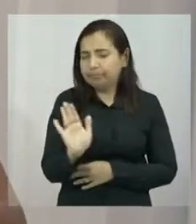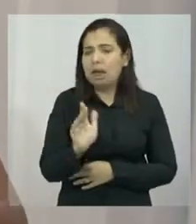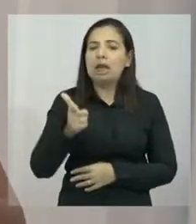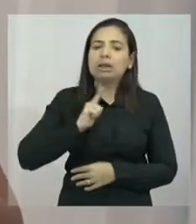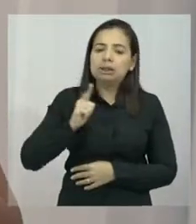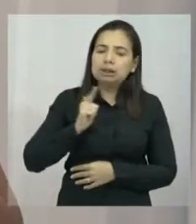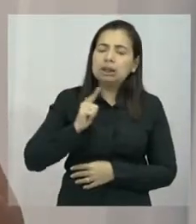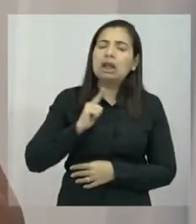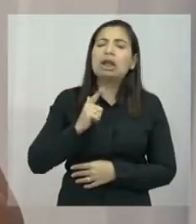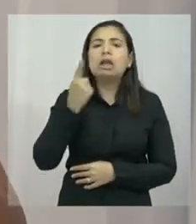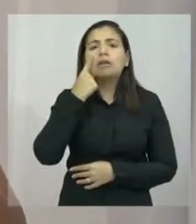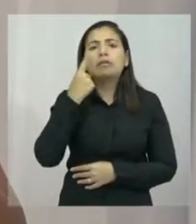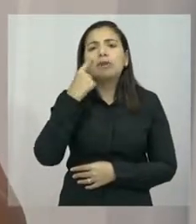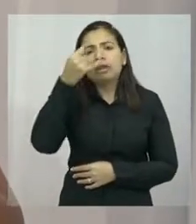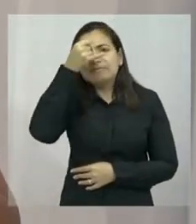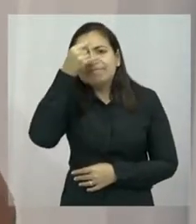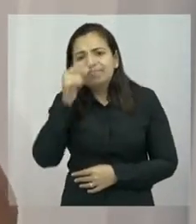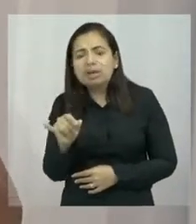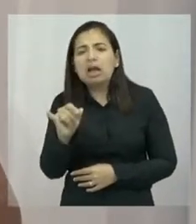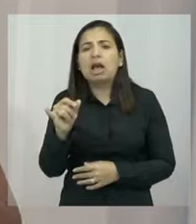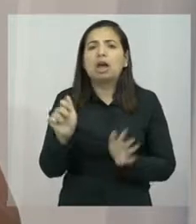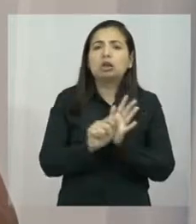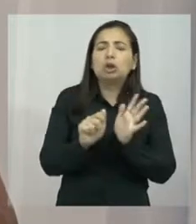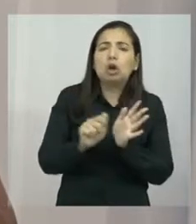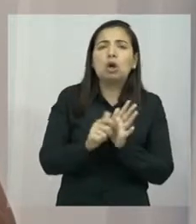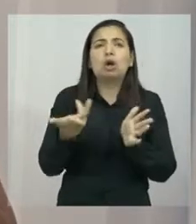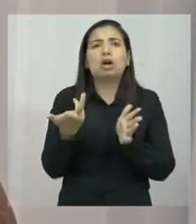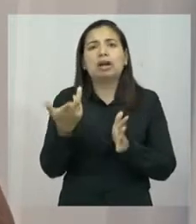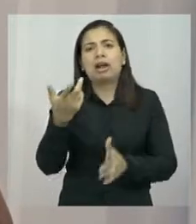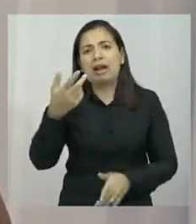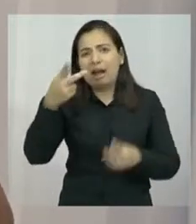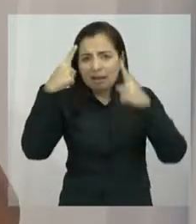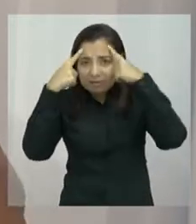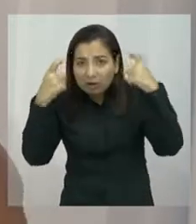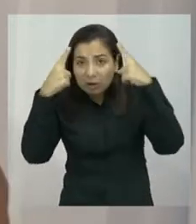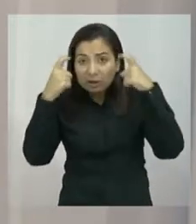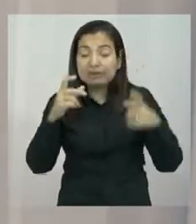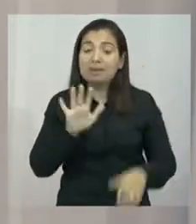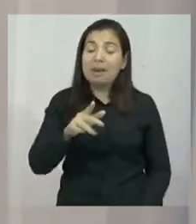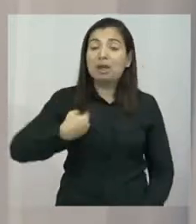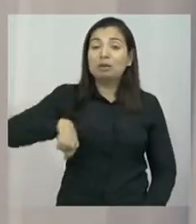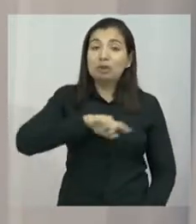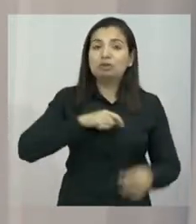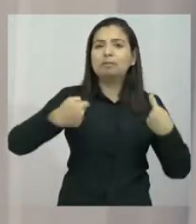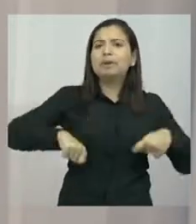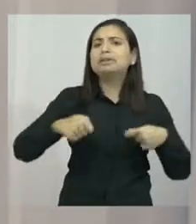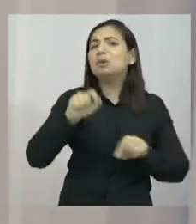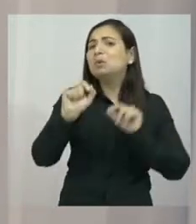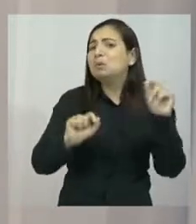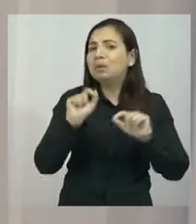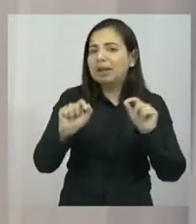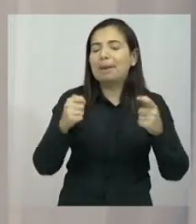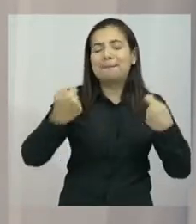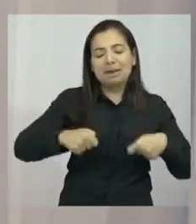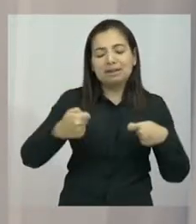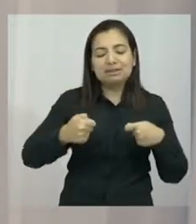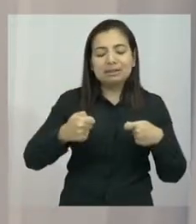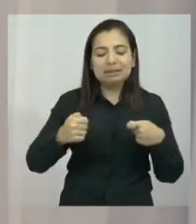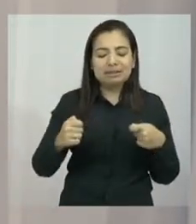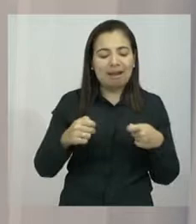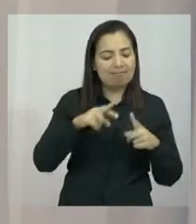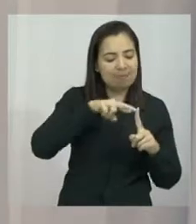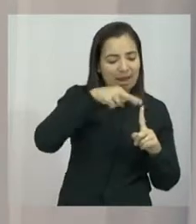a violência. E nós precisamos realmente em si, quando se fala da educação e religião,